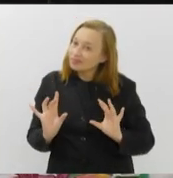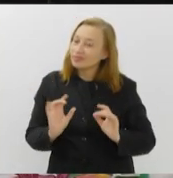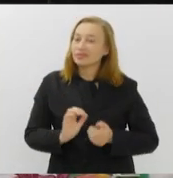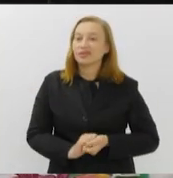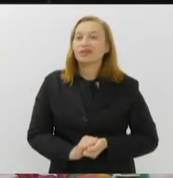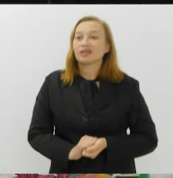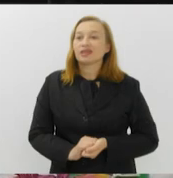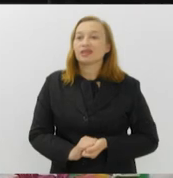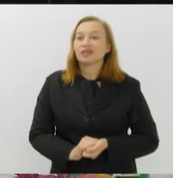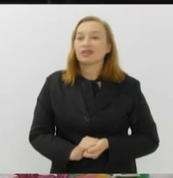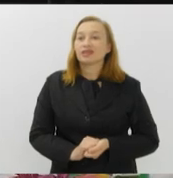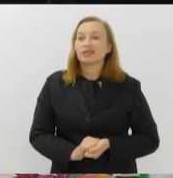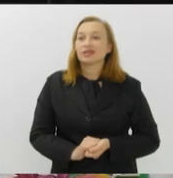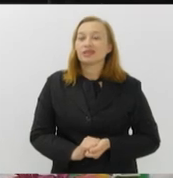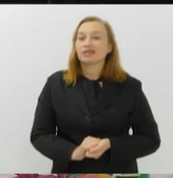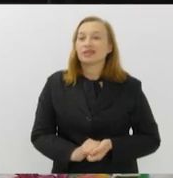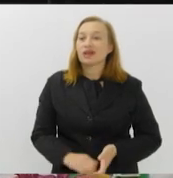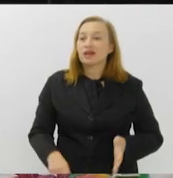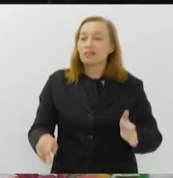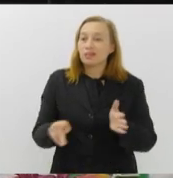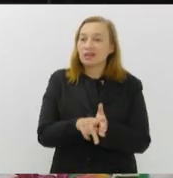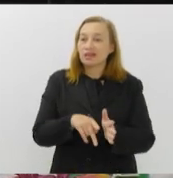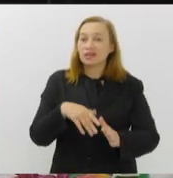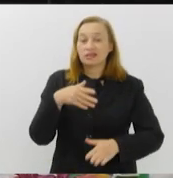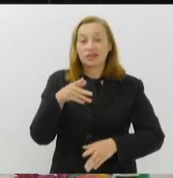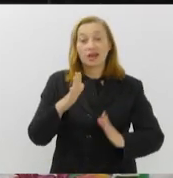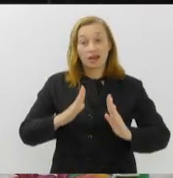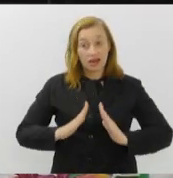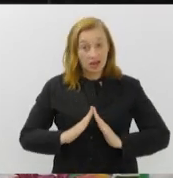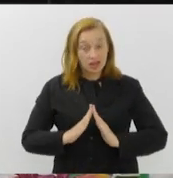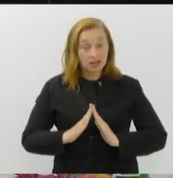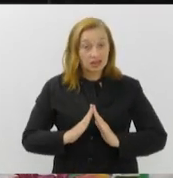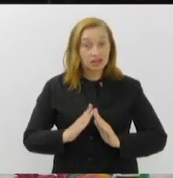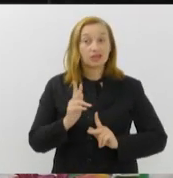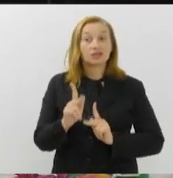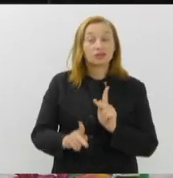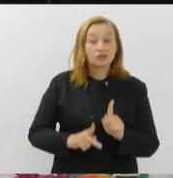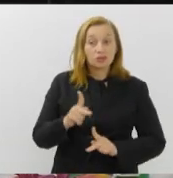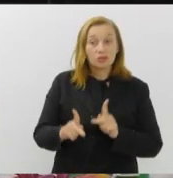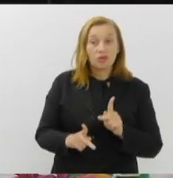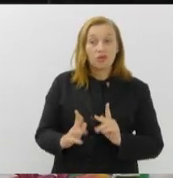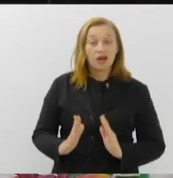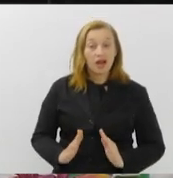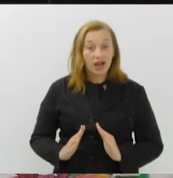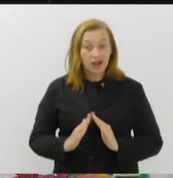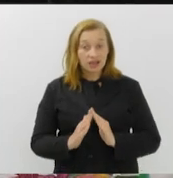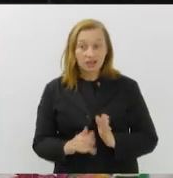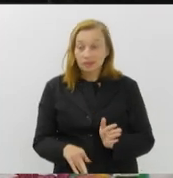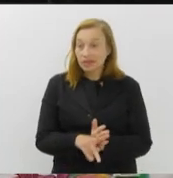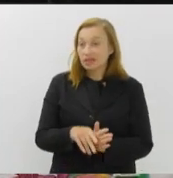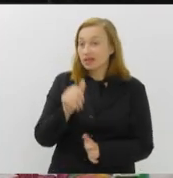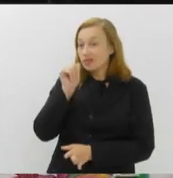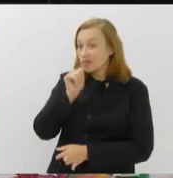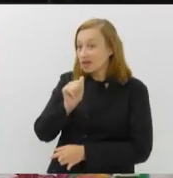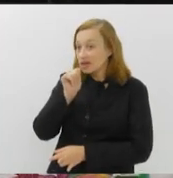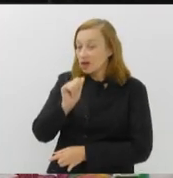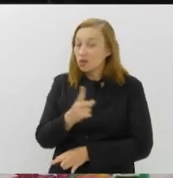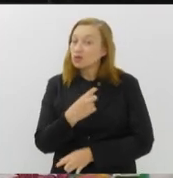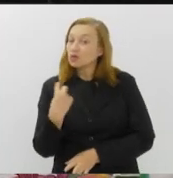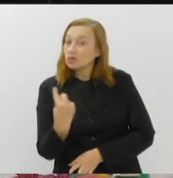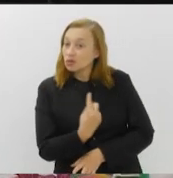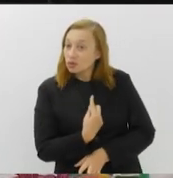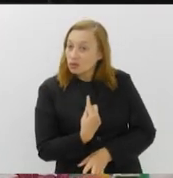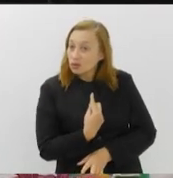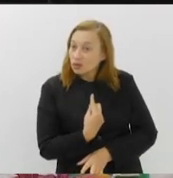essa que é a Casa do Povo, né? Então, que é a Casa das Mulheres, que é a casa onde nós